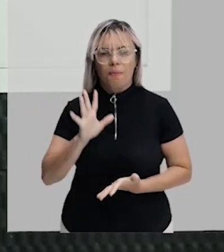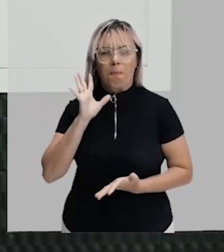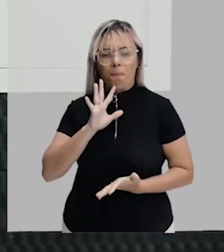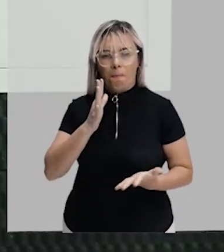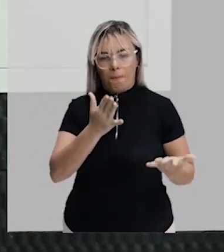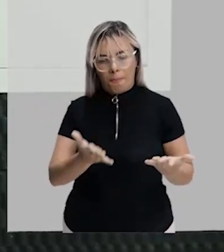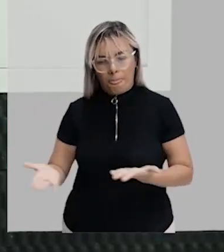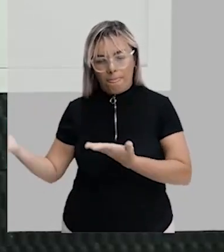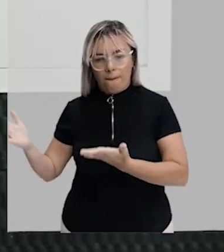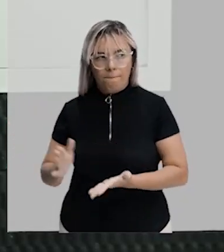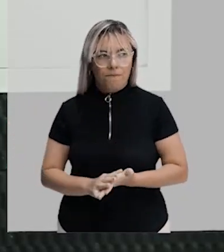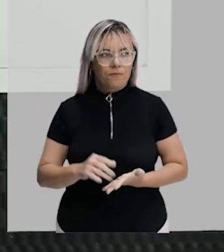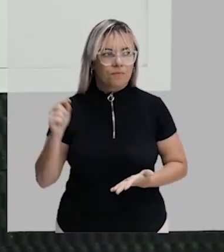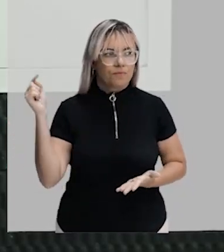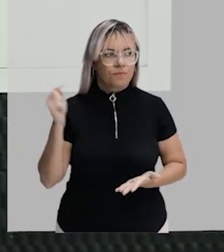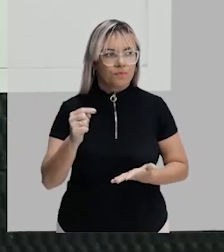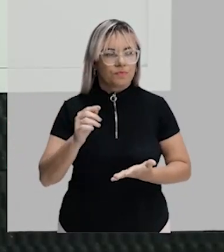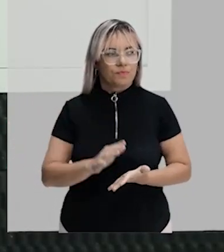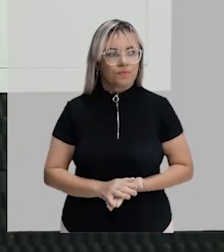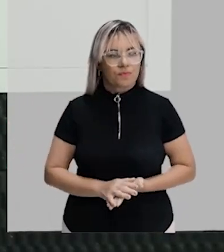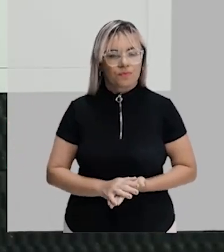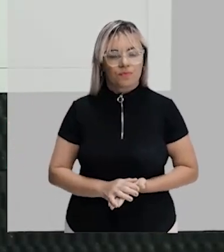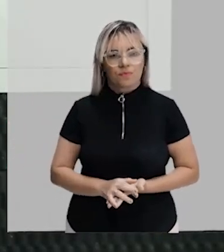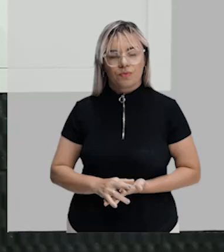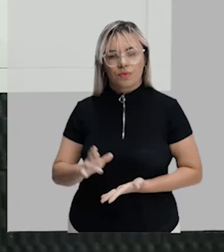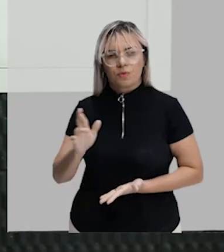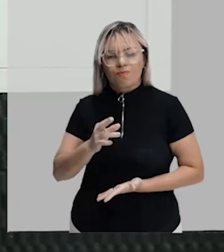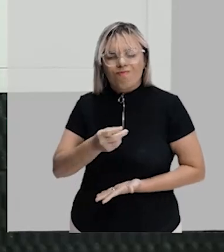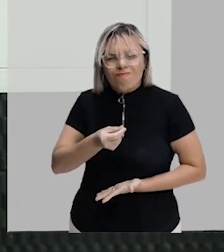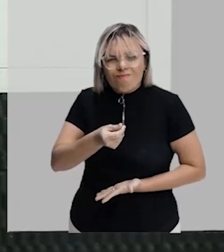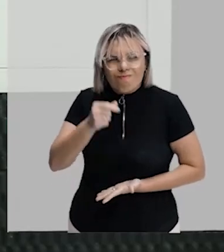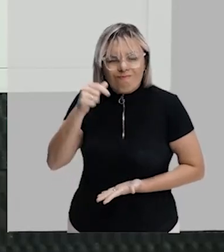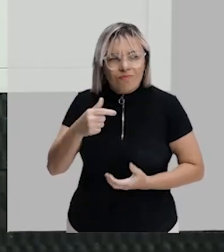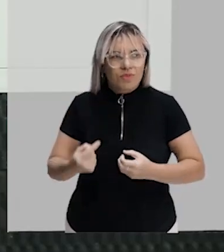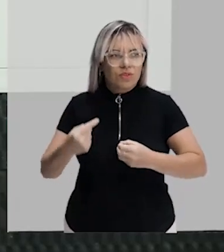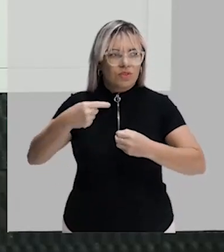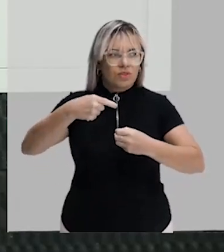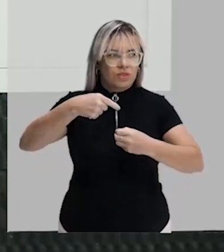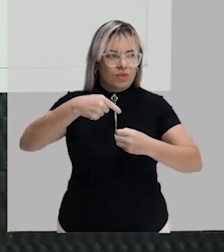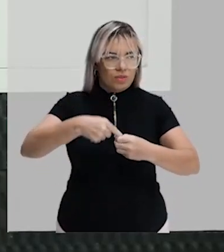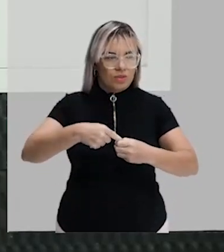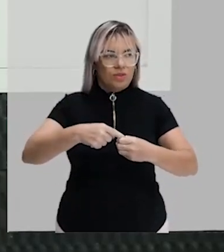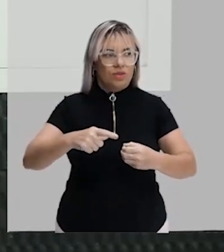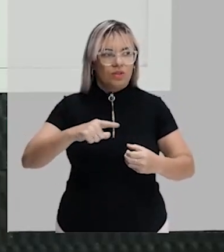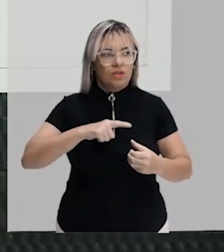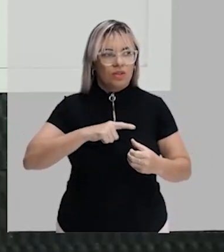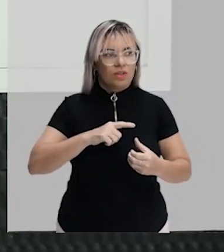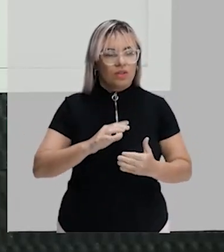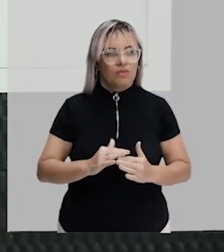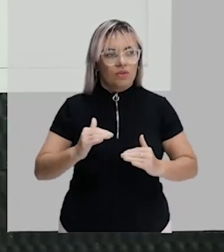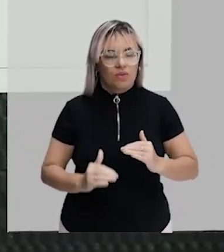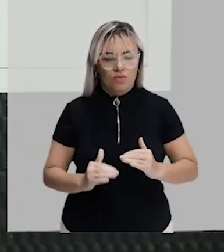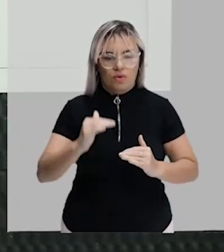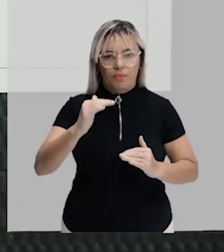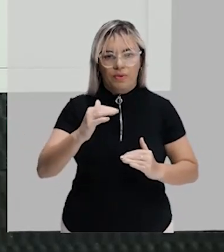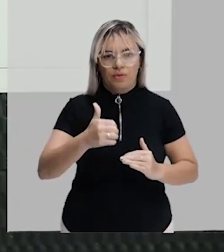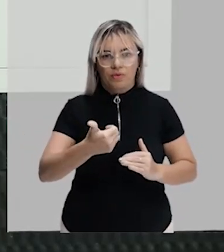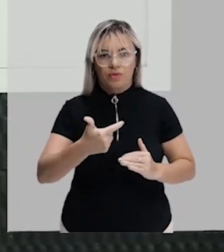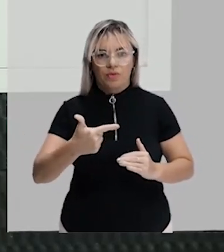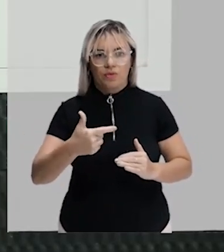o preço do combustível sofreu um aumento de 12%. Tá? Então aqui está falando que houve um aumento de